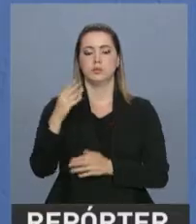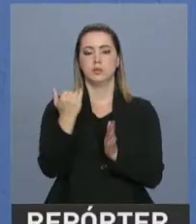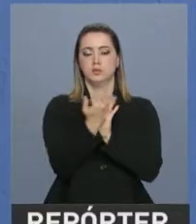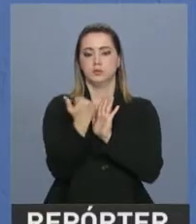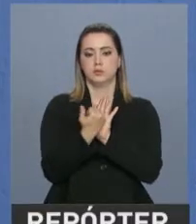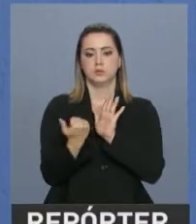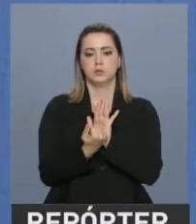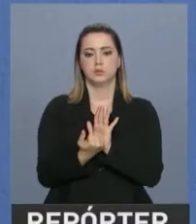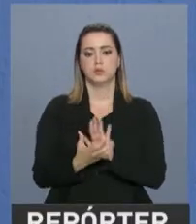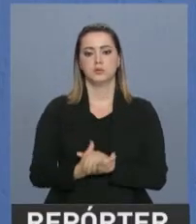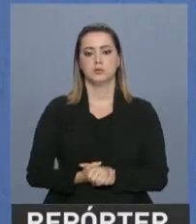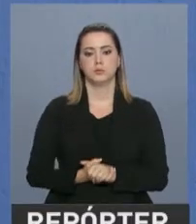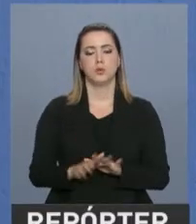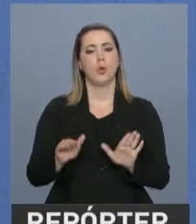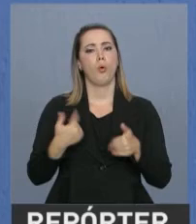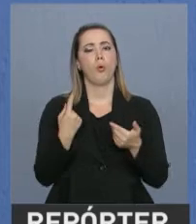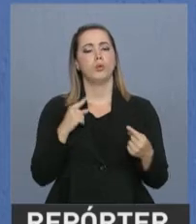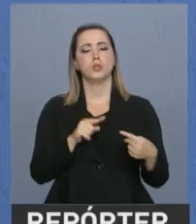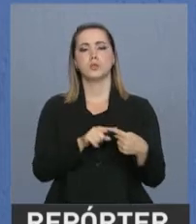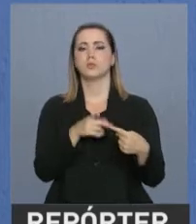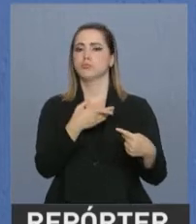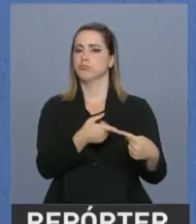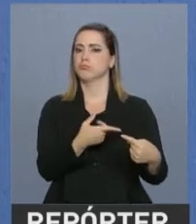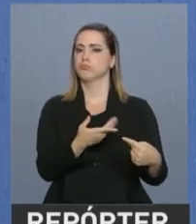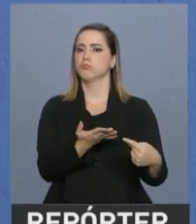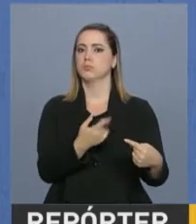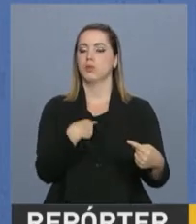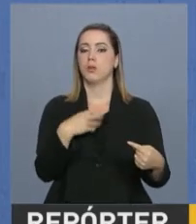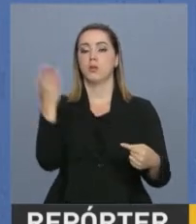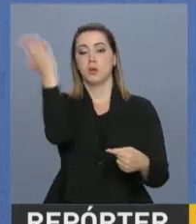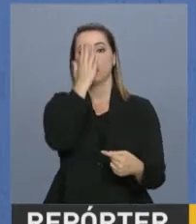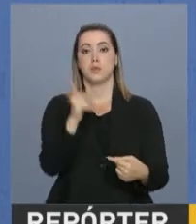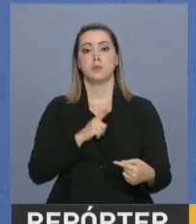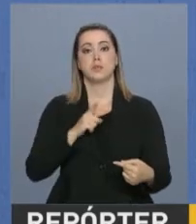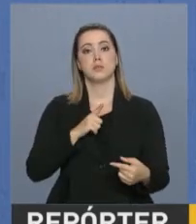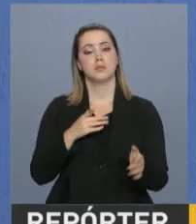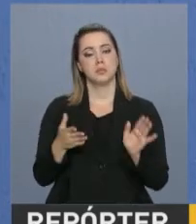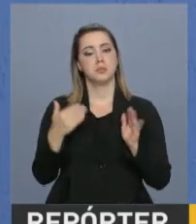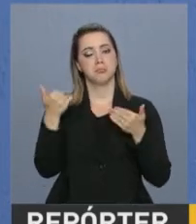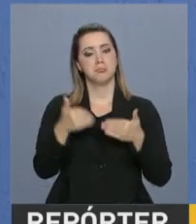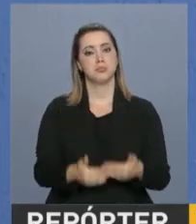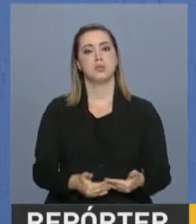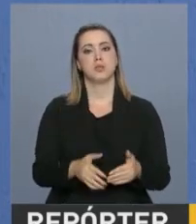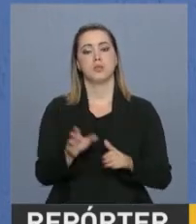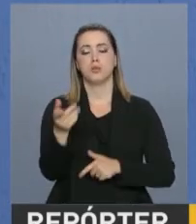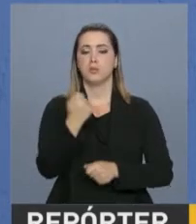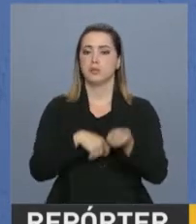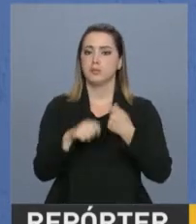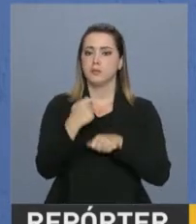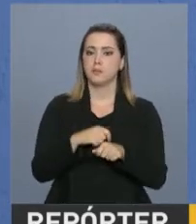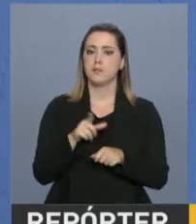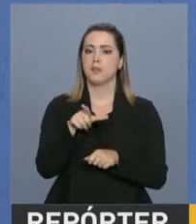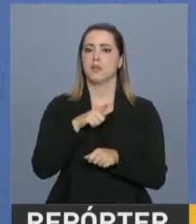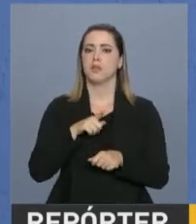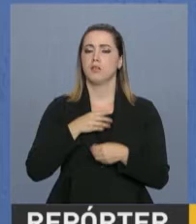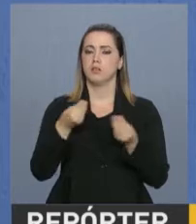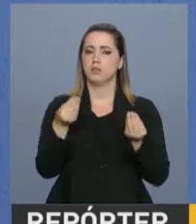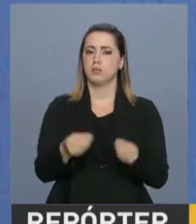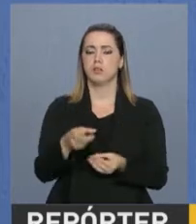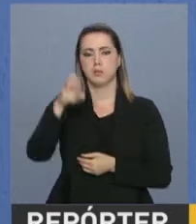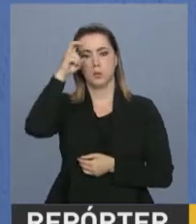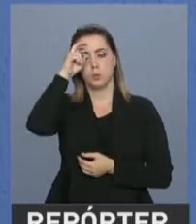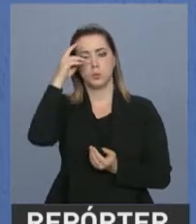quanto o nosso foco com essa convocatória é fazer com que o brasil tenha uma presença econômica ea fazer com que o brasil tem aí uma presença cultural